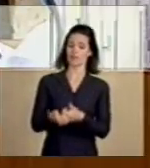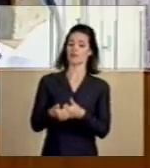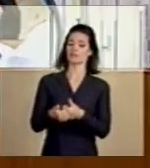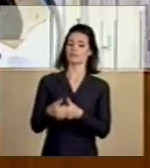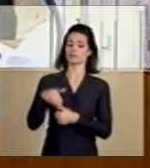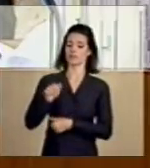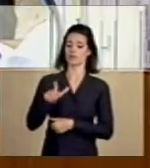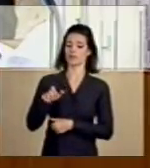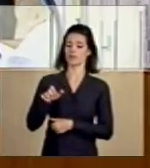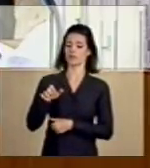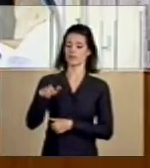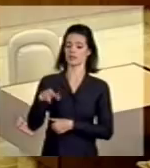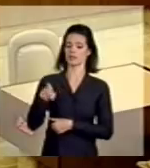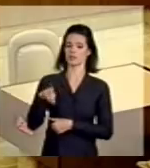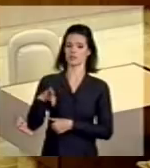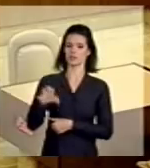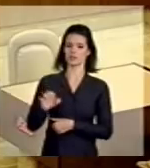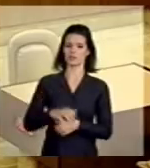de Moraes. Pequena divergência em relação ao voto